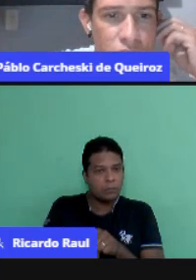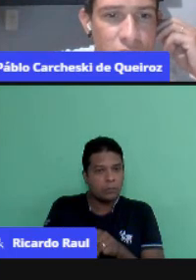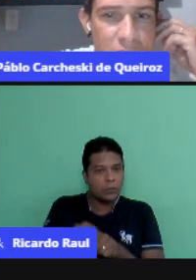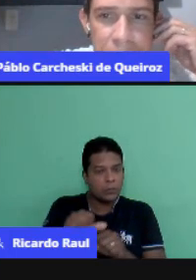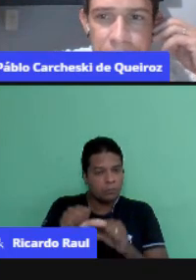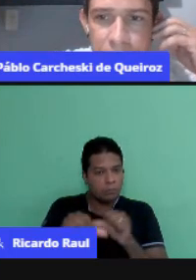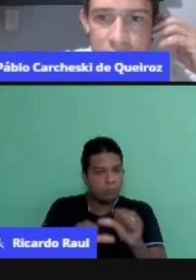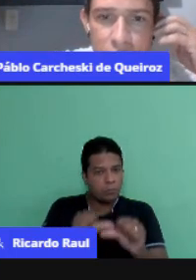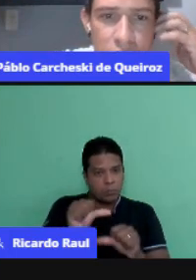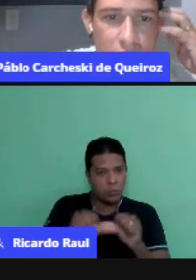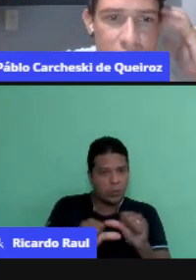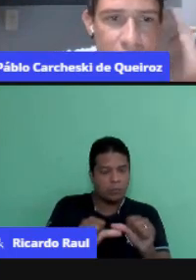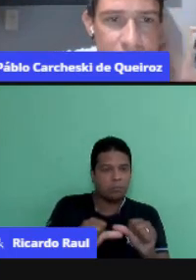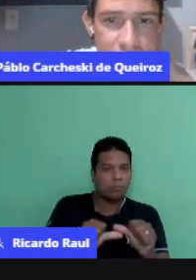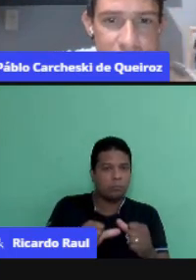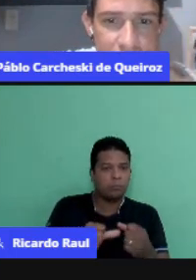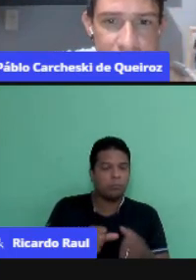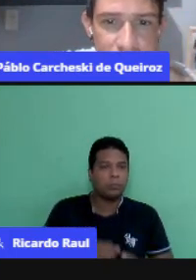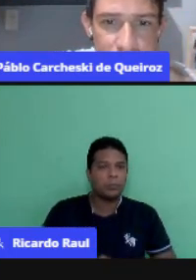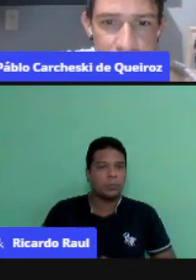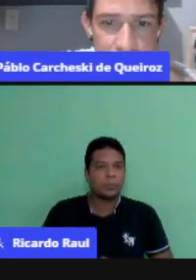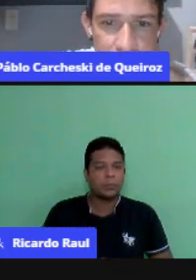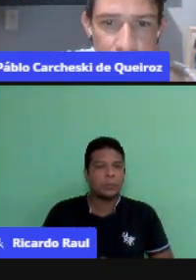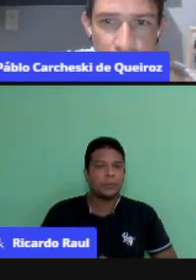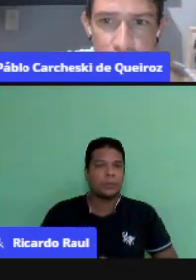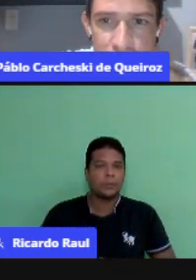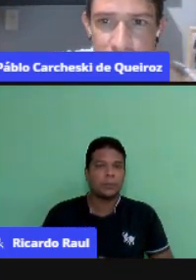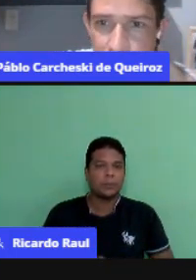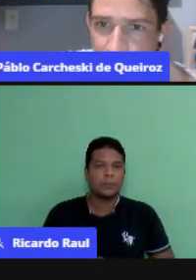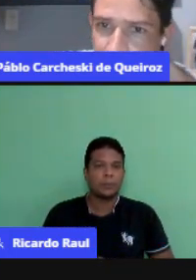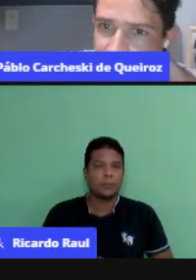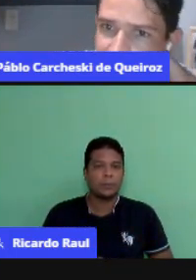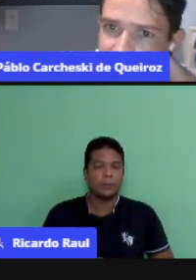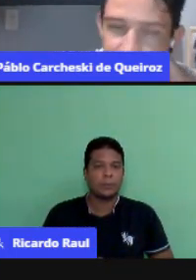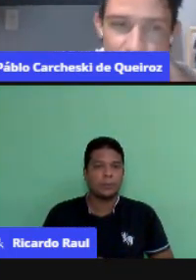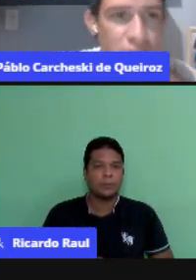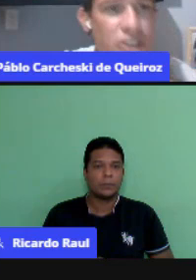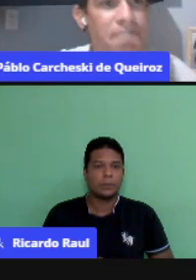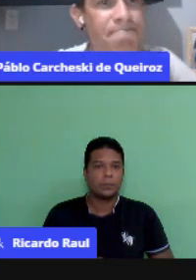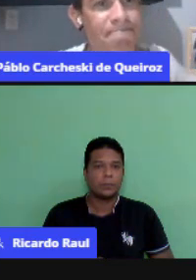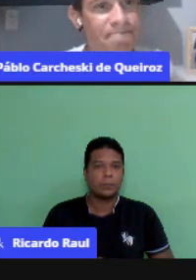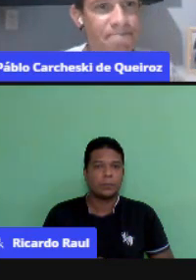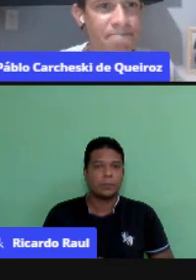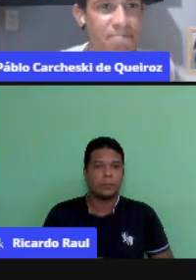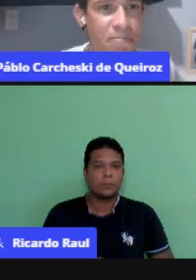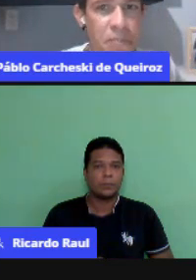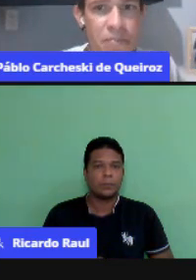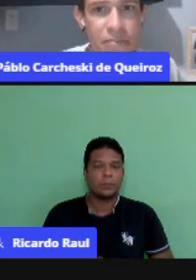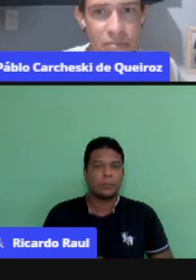mudar algumas coisas, né? Então, seria isso. Próximo slide, por favor.